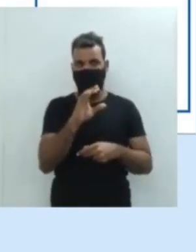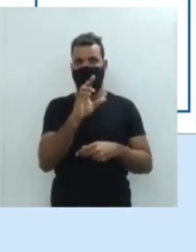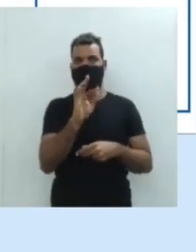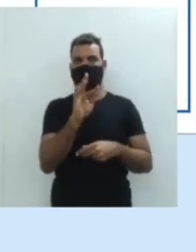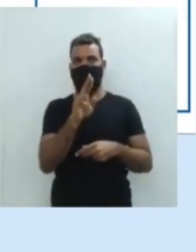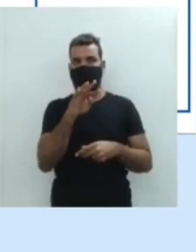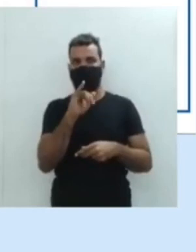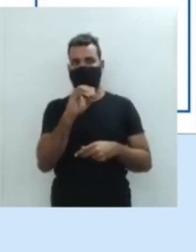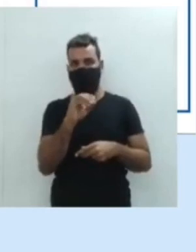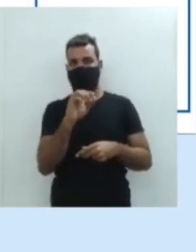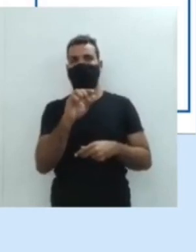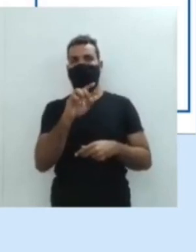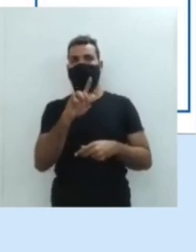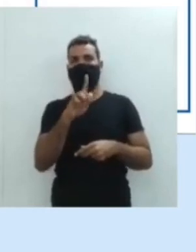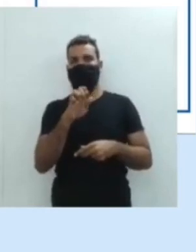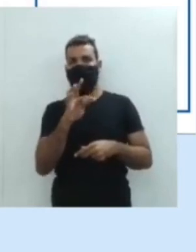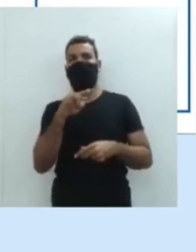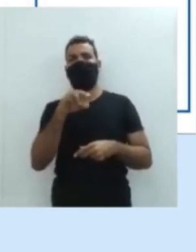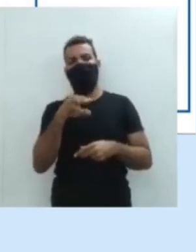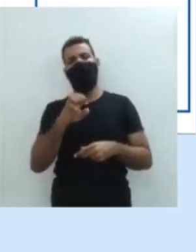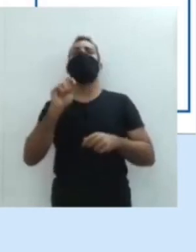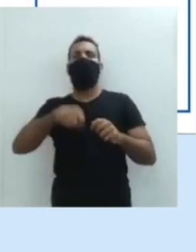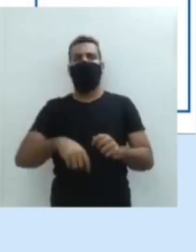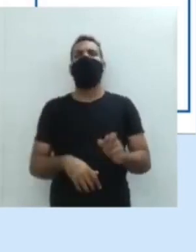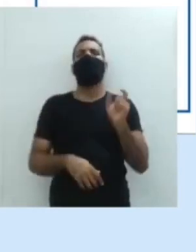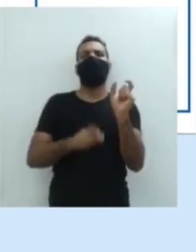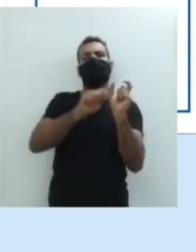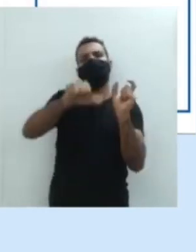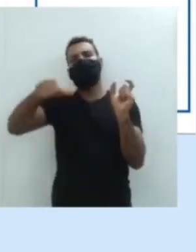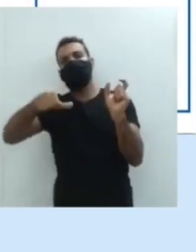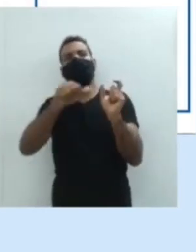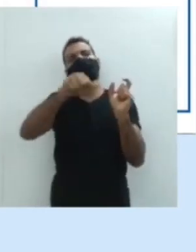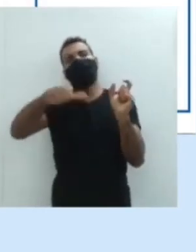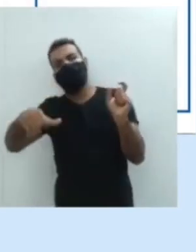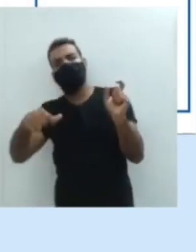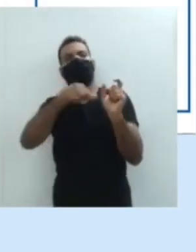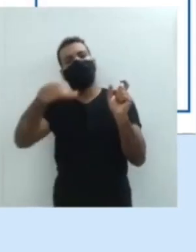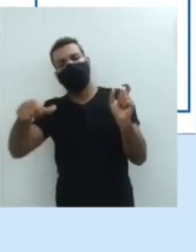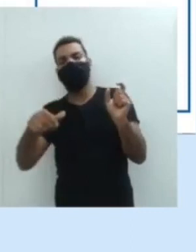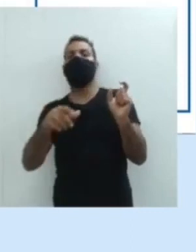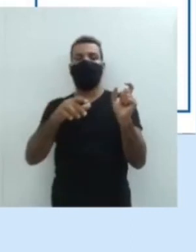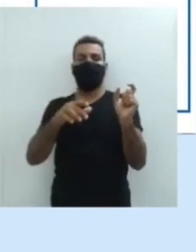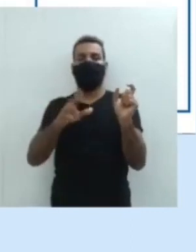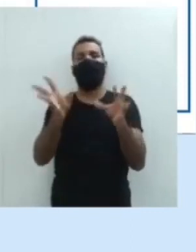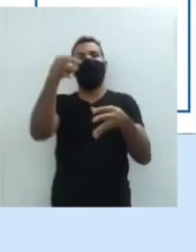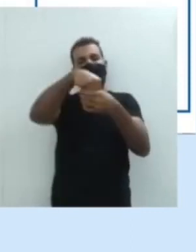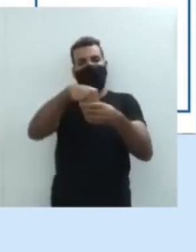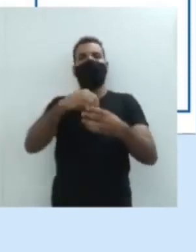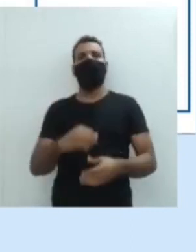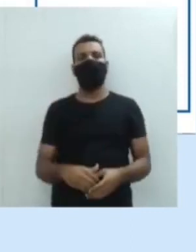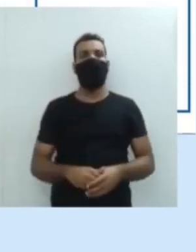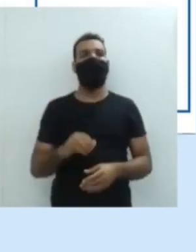então podemos fazer diversas variações através da utilização desse recurso que é um encapsulamento